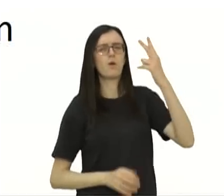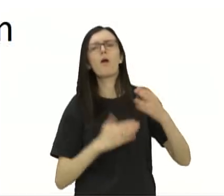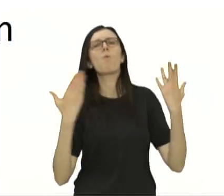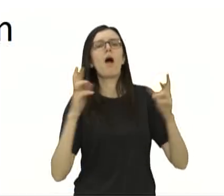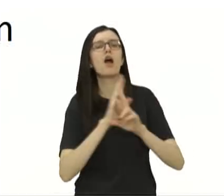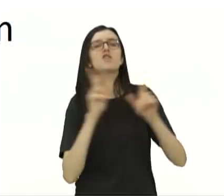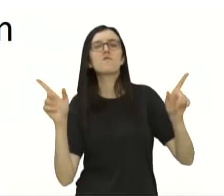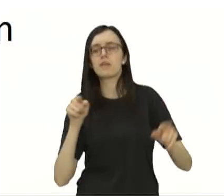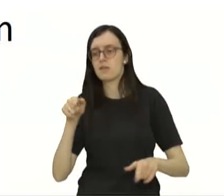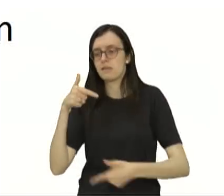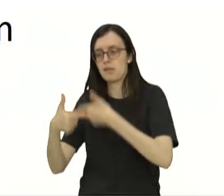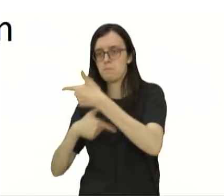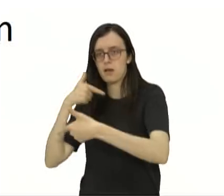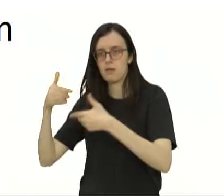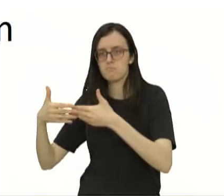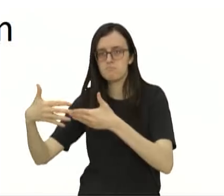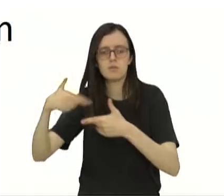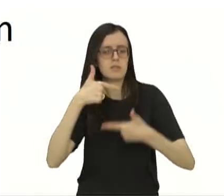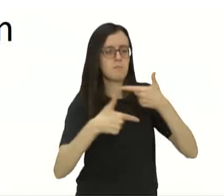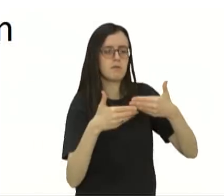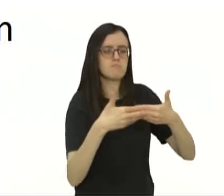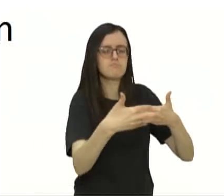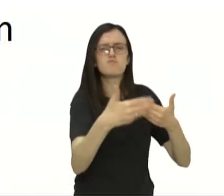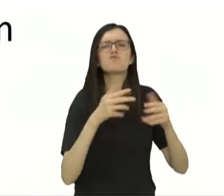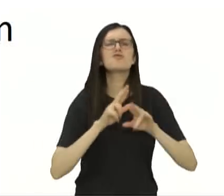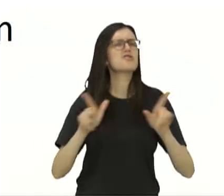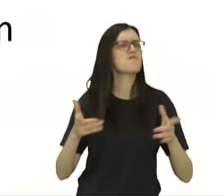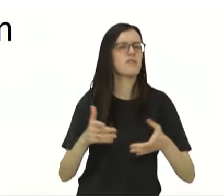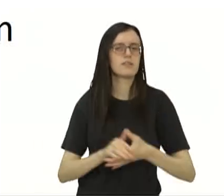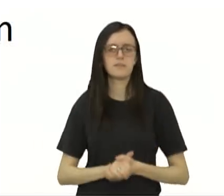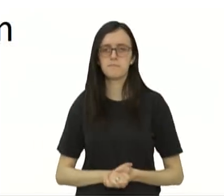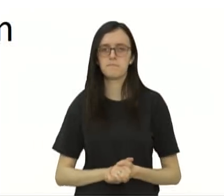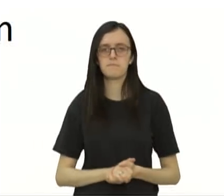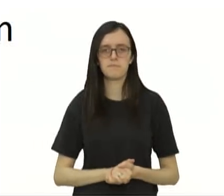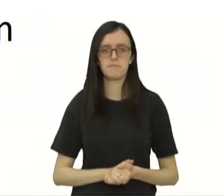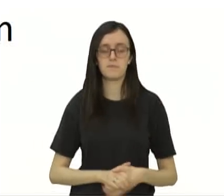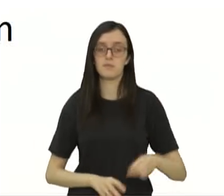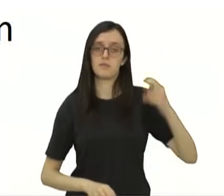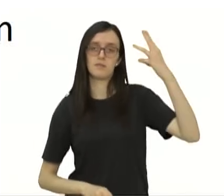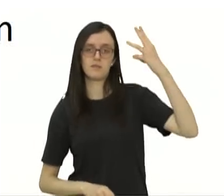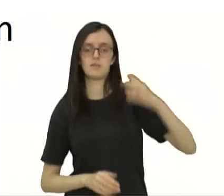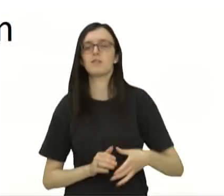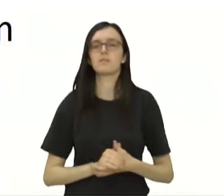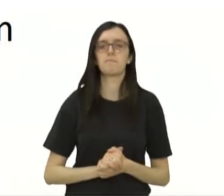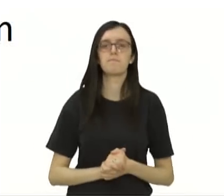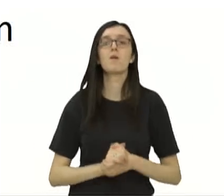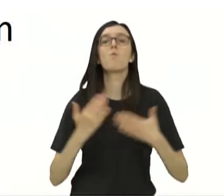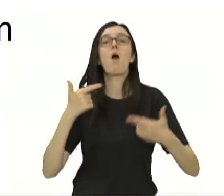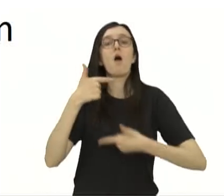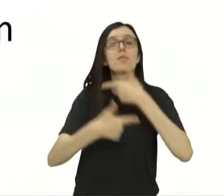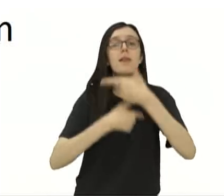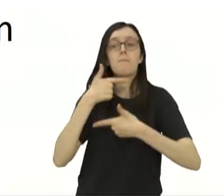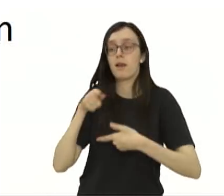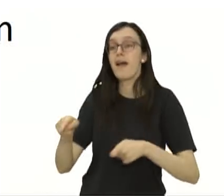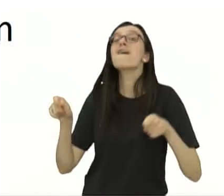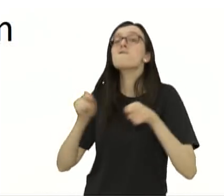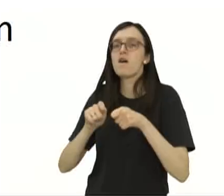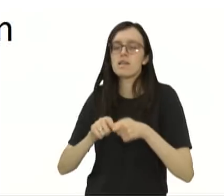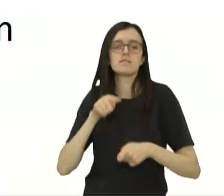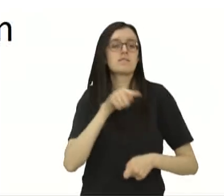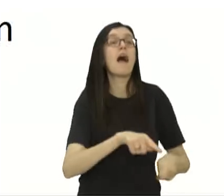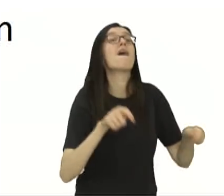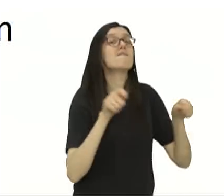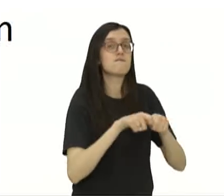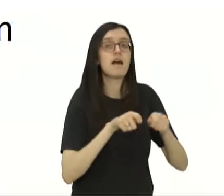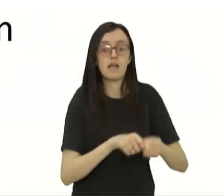da Codevasf e do DENOX? Número 3. Quais atividades realizadas tanto pelo DENOX quanto